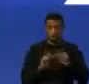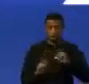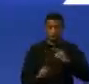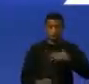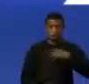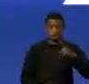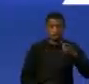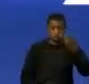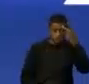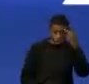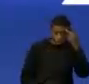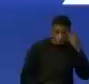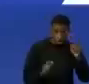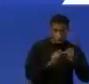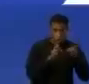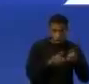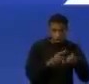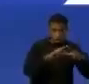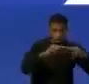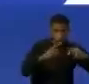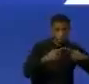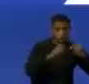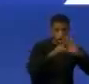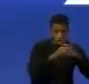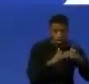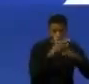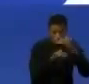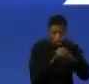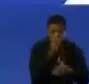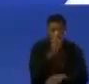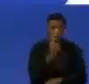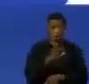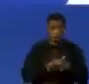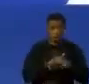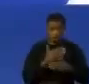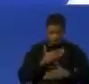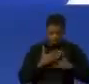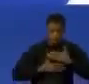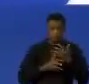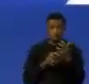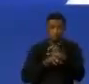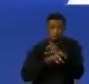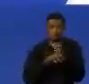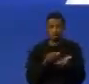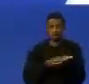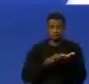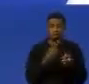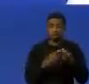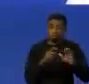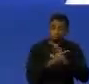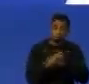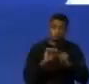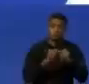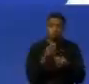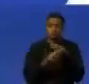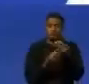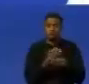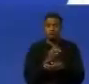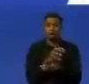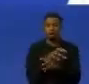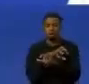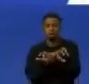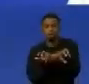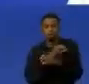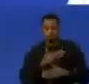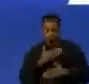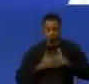gene normal ativo e não desenvolveu a doença. Então, nesse caso, ele pergunta, a diferença na manifestação da distrofia muscular